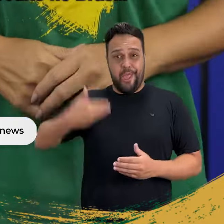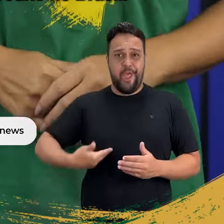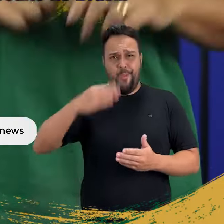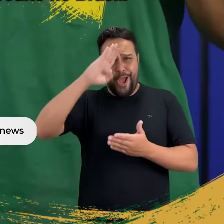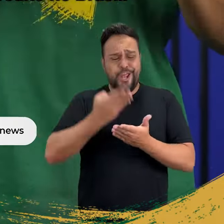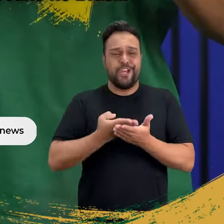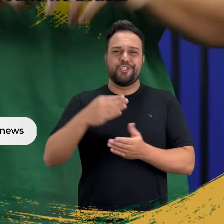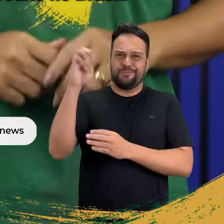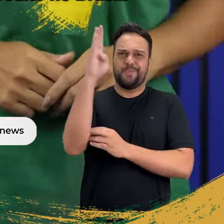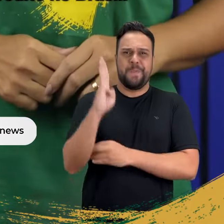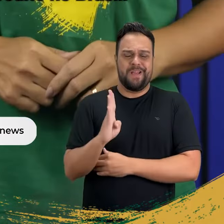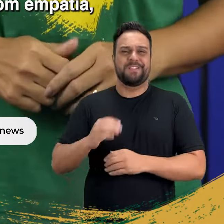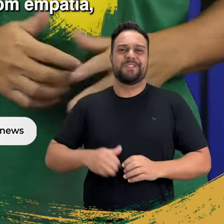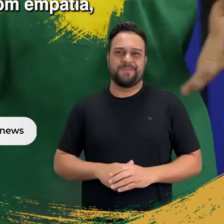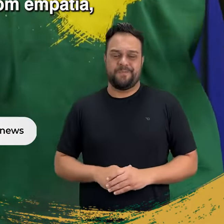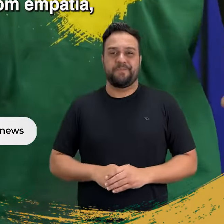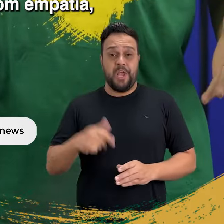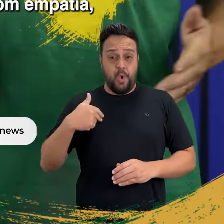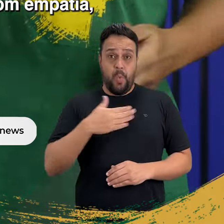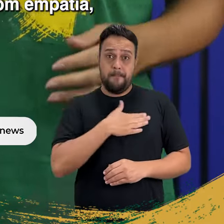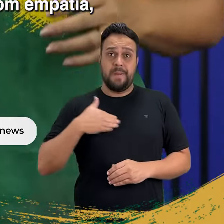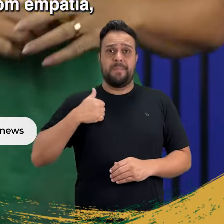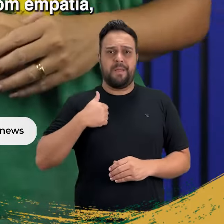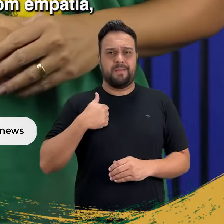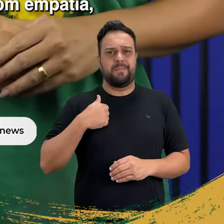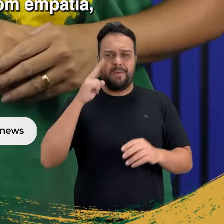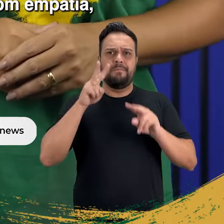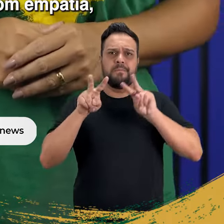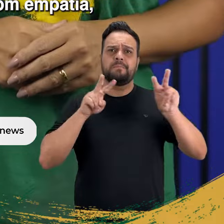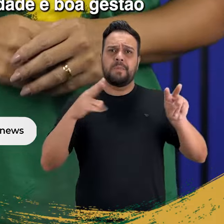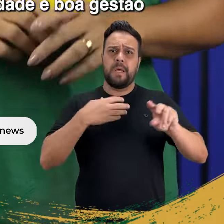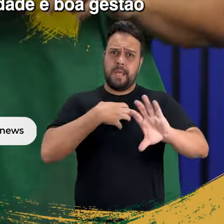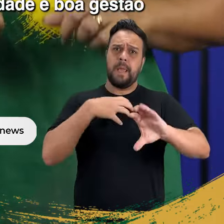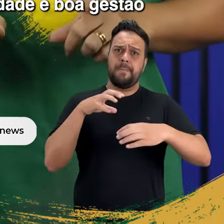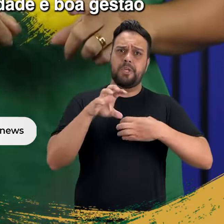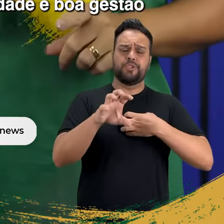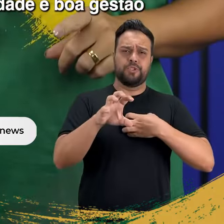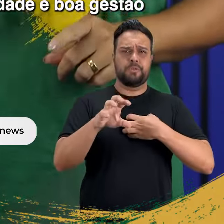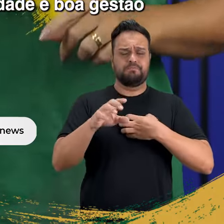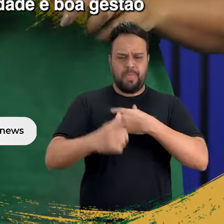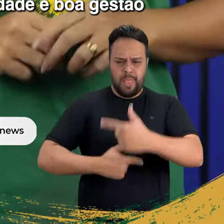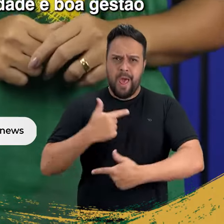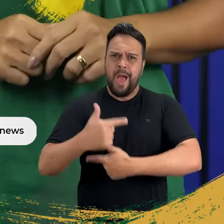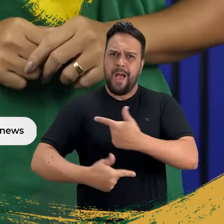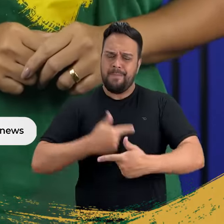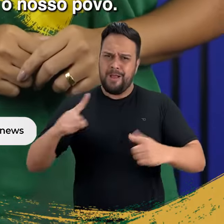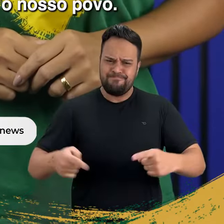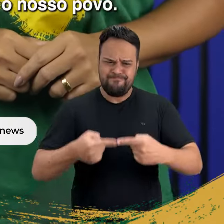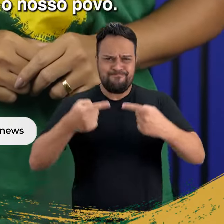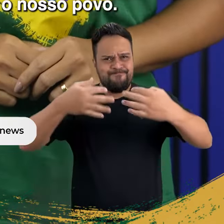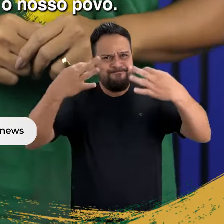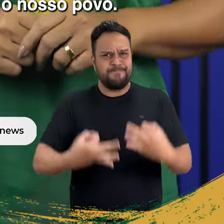eu acredito no Brasil como primeira dama Vimos que com empatia honestidade e boa gestão